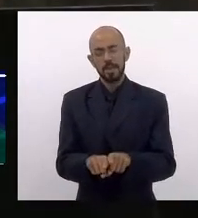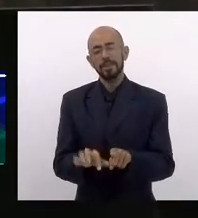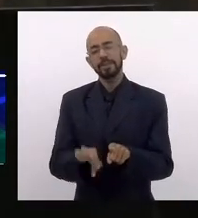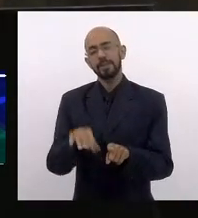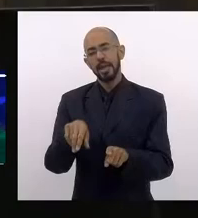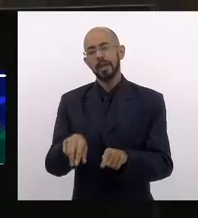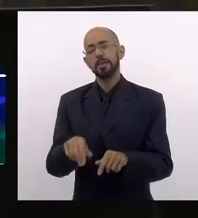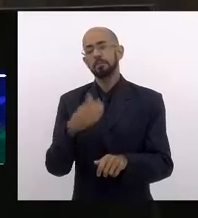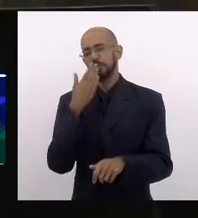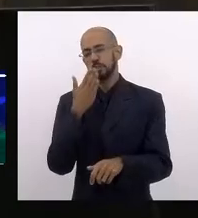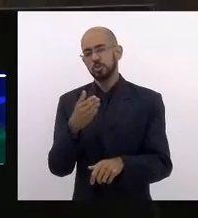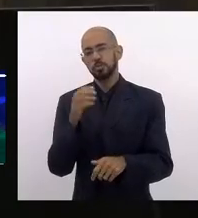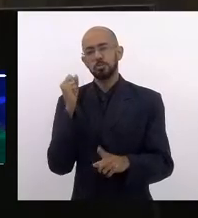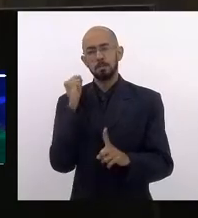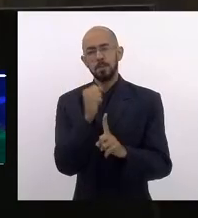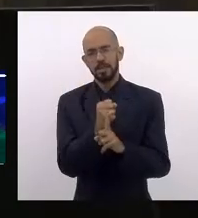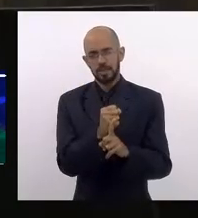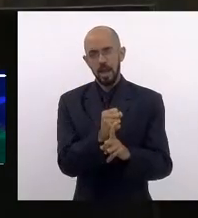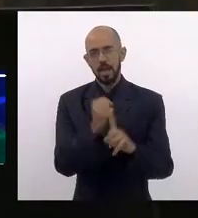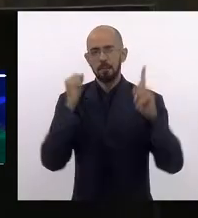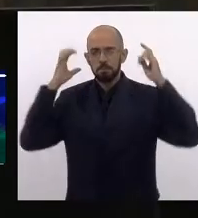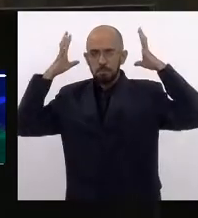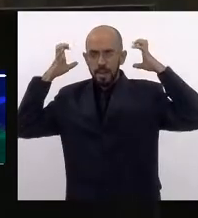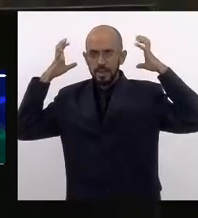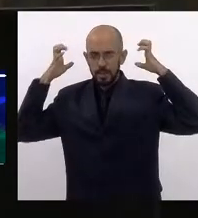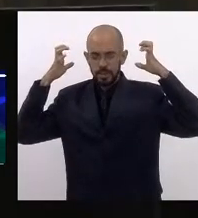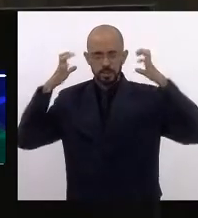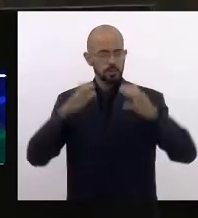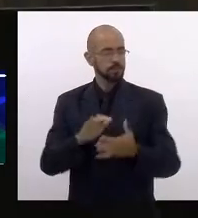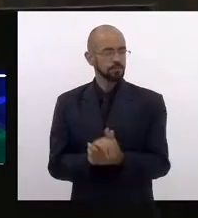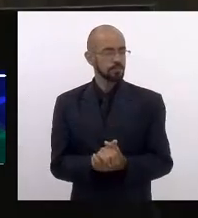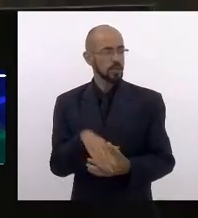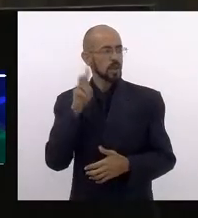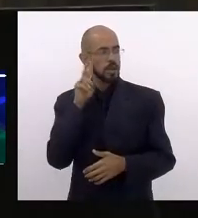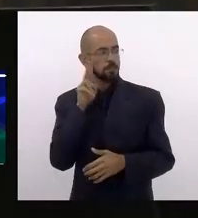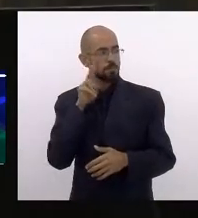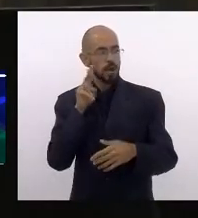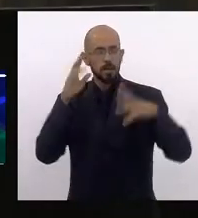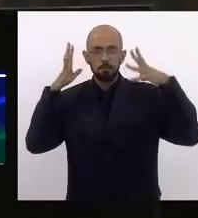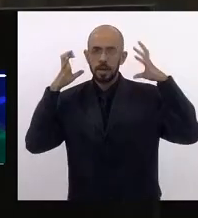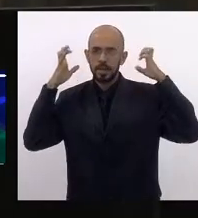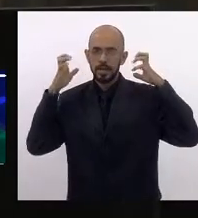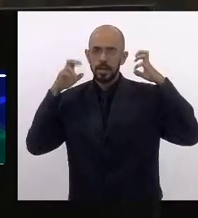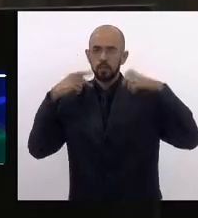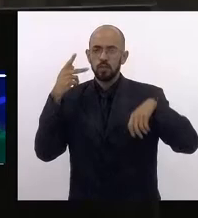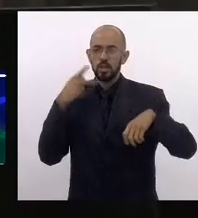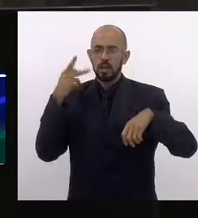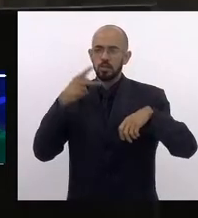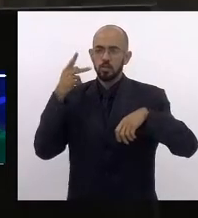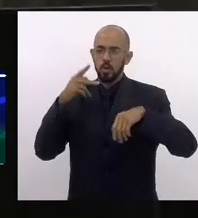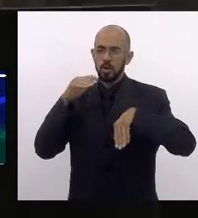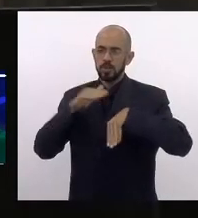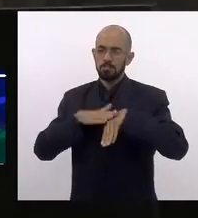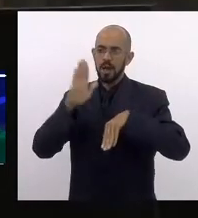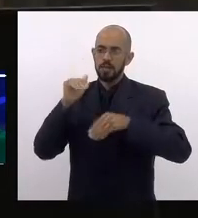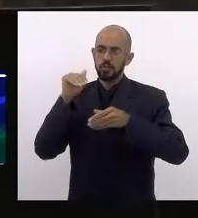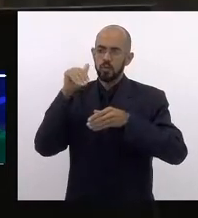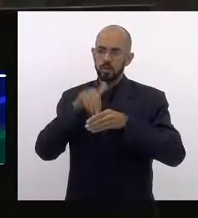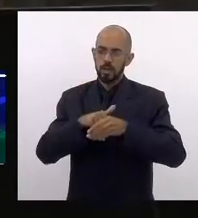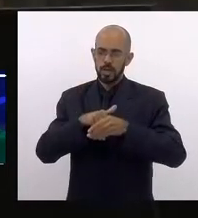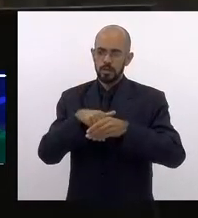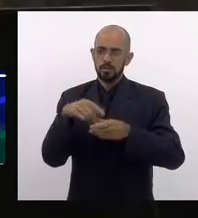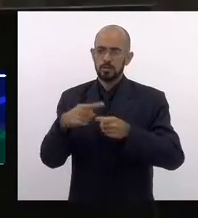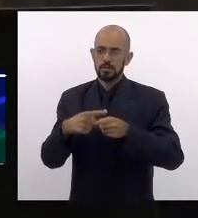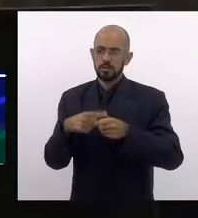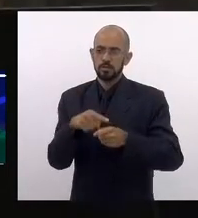matar Marielle Franco no estado do Rio de Janeiro. Lembrar Marielle Franco, uma vereadora, uma das mais votadas na cidade do